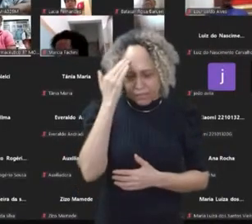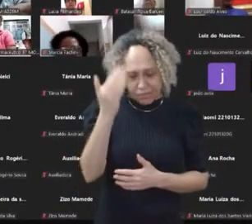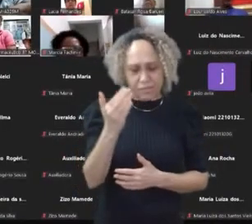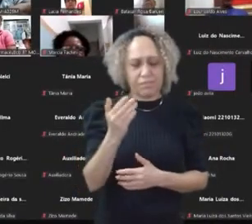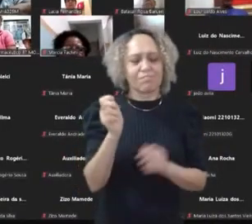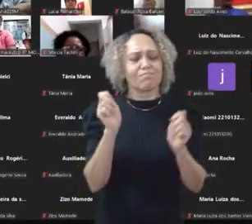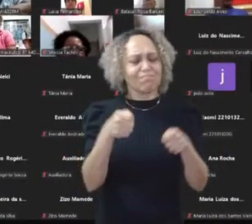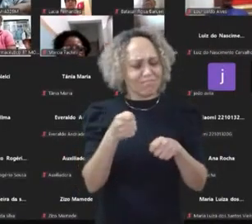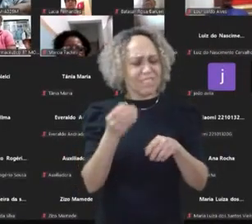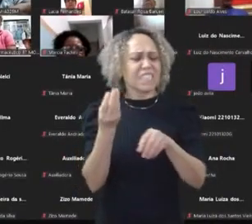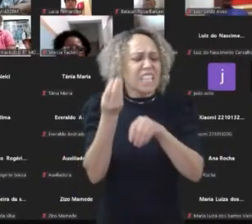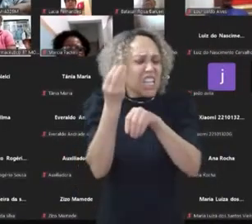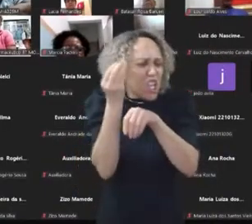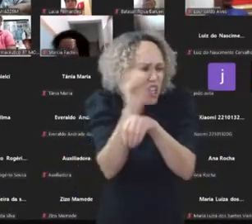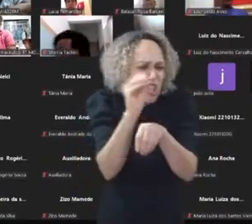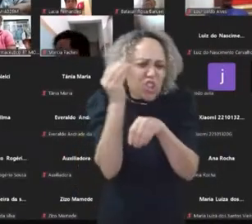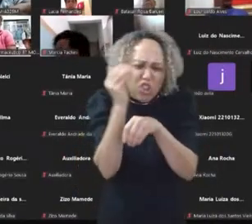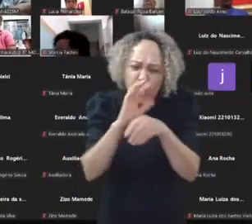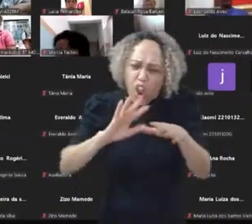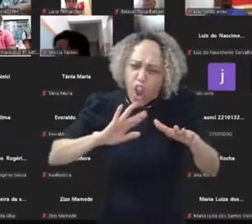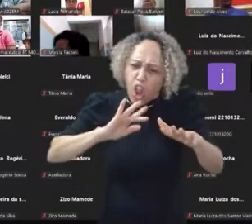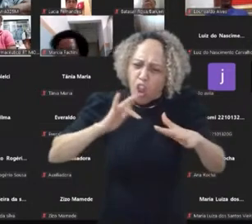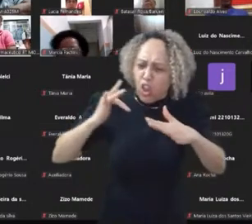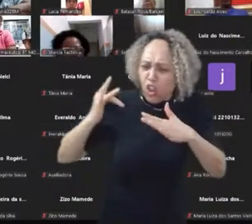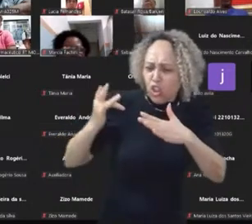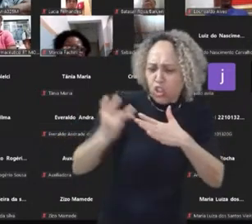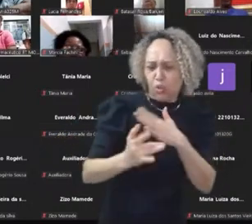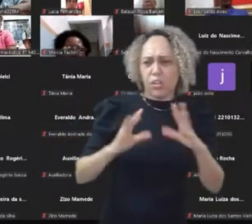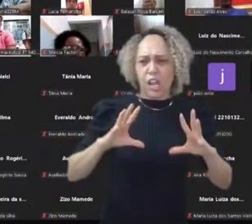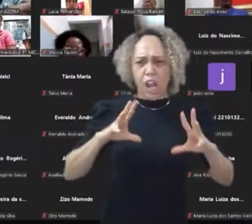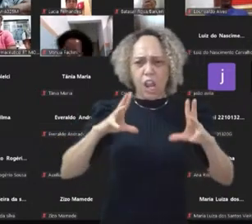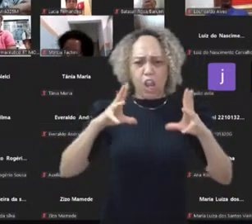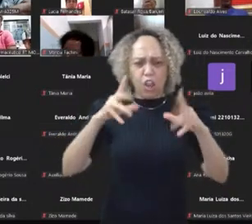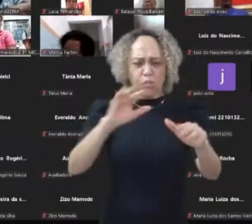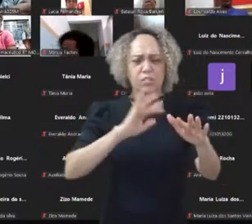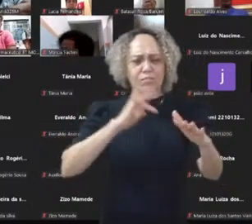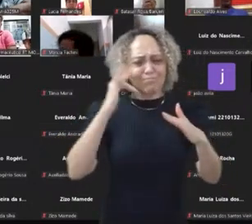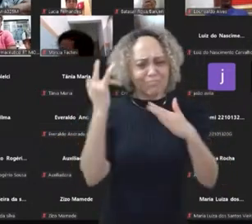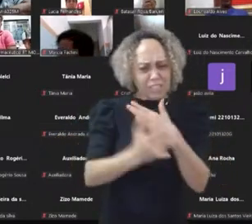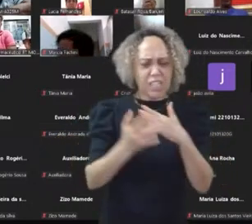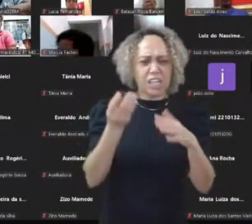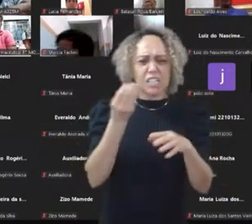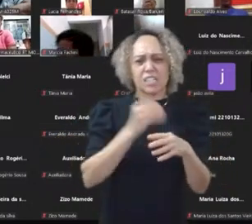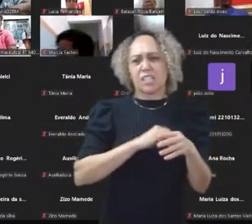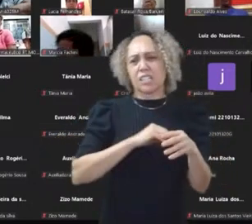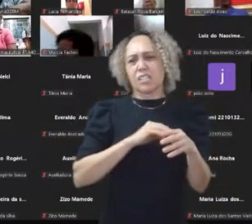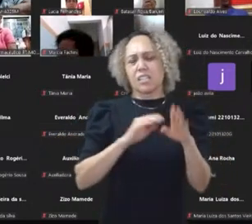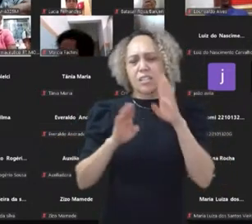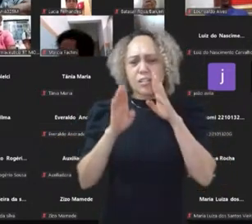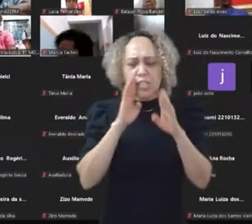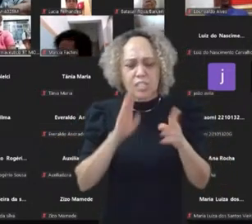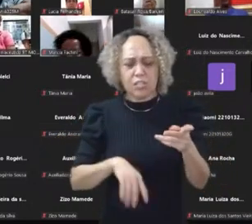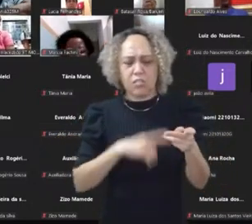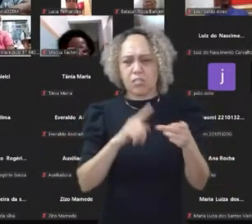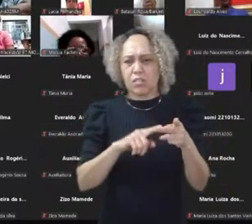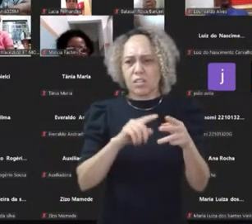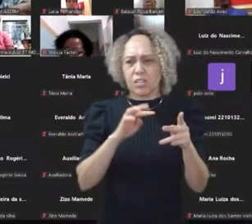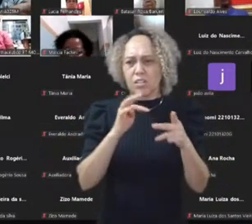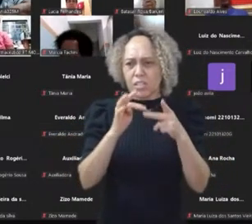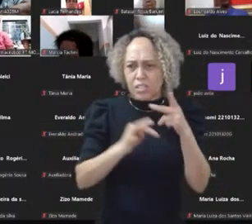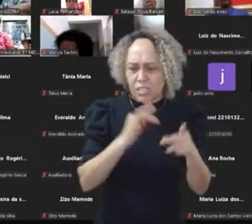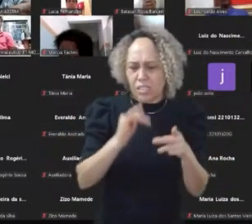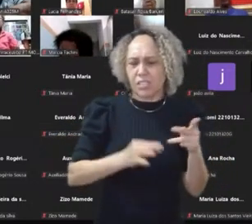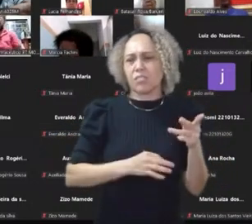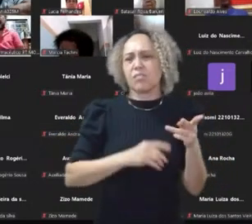redes sociais existentes primeiro né não tem só essas né André mas eh justamente se a gente não vai saber por exemplo na na próxima